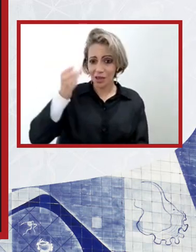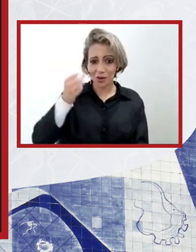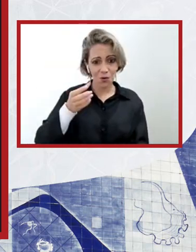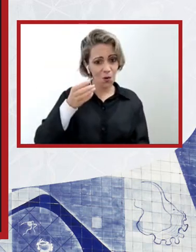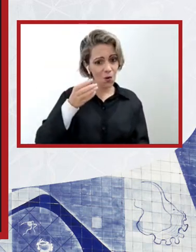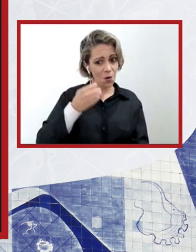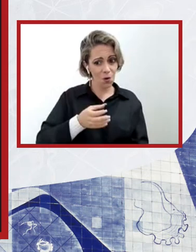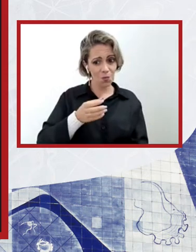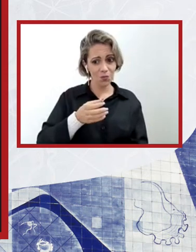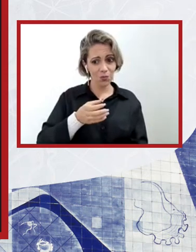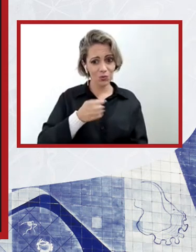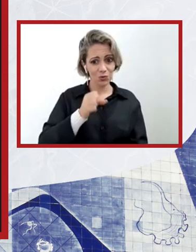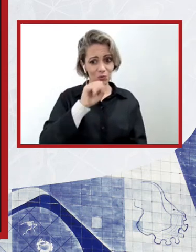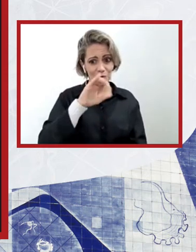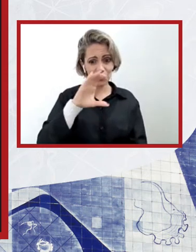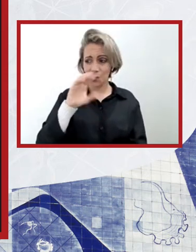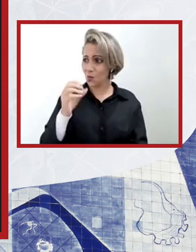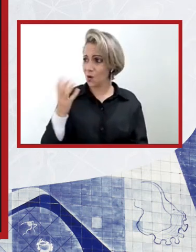mágica.